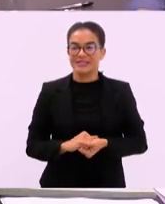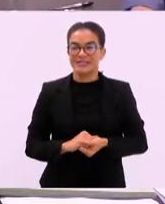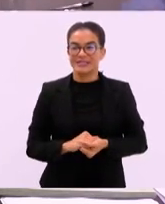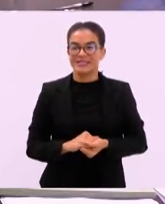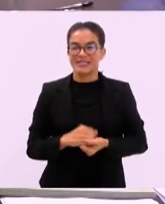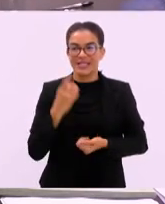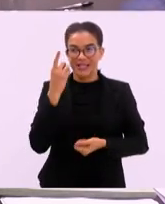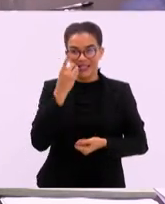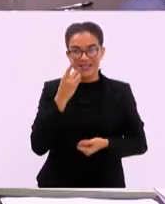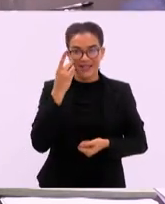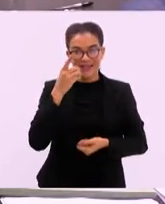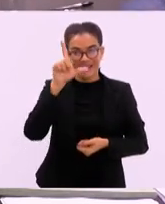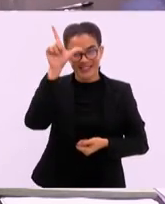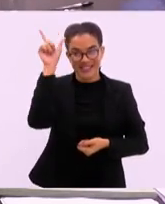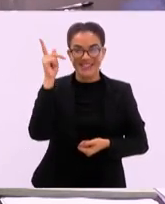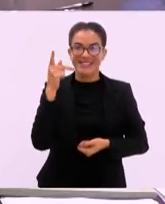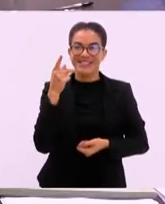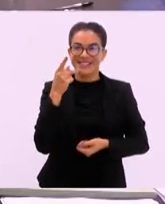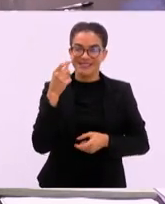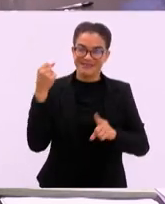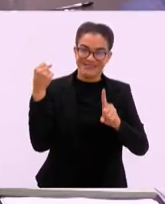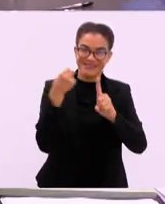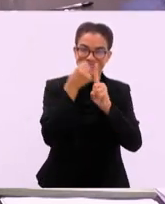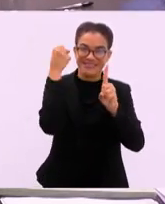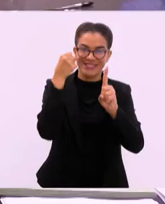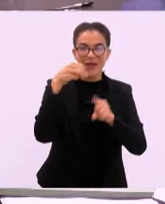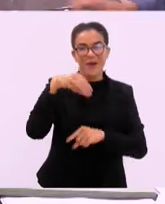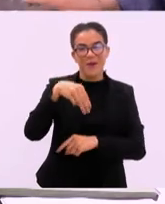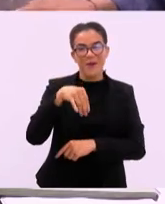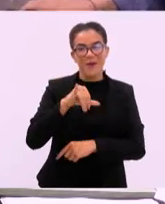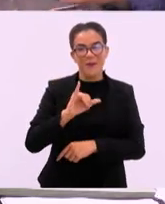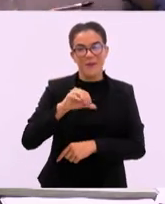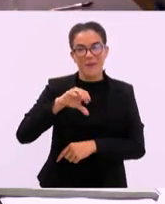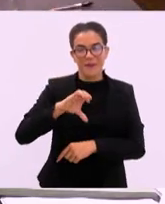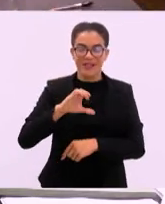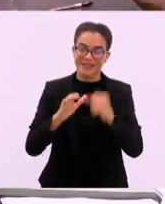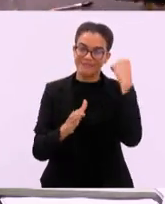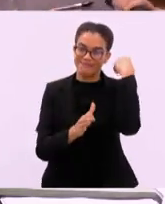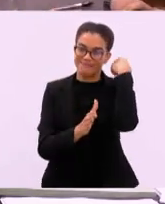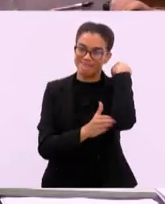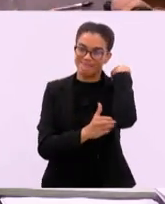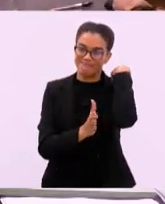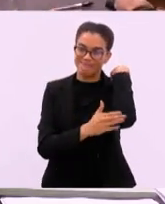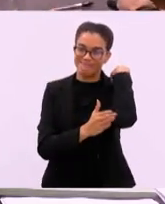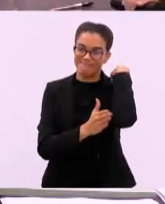Deputado Luiz Paulo, ficou caracterizado agora realmente que o Mink estava com ciúme.